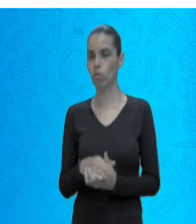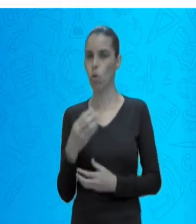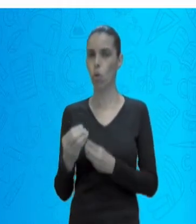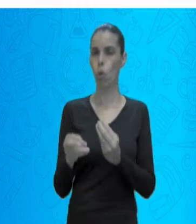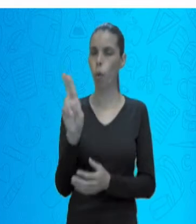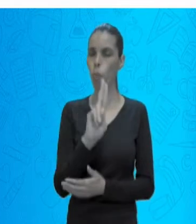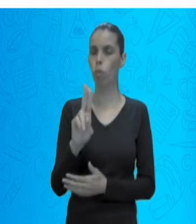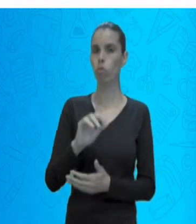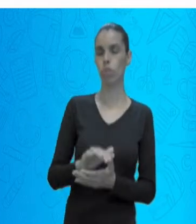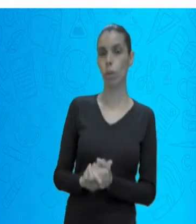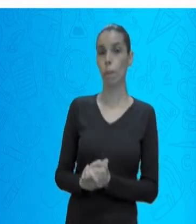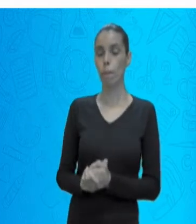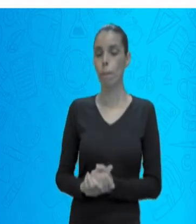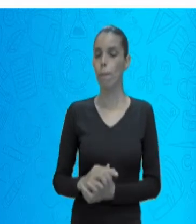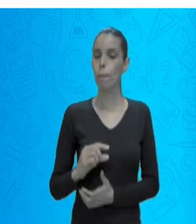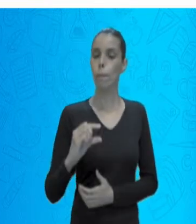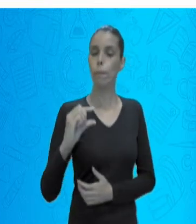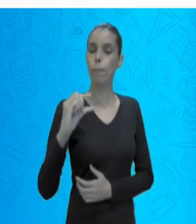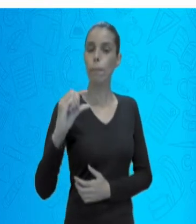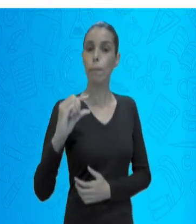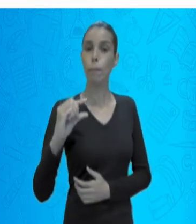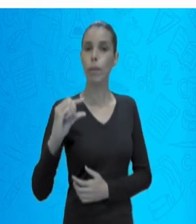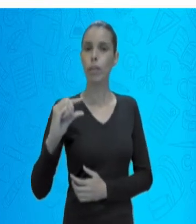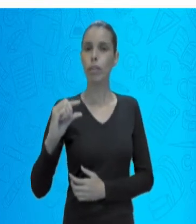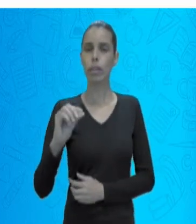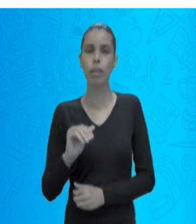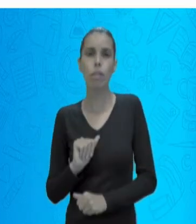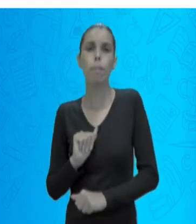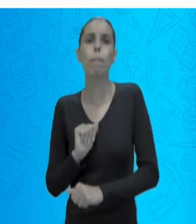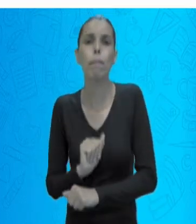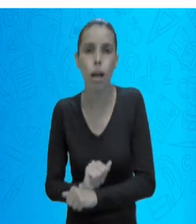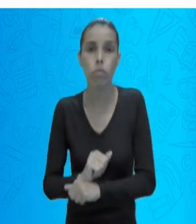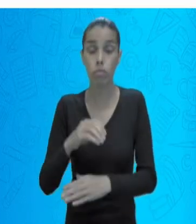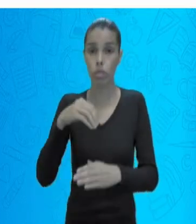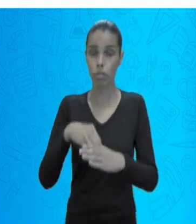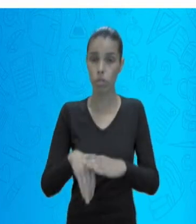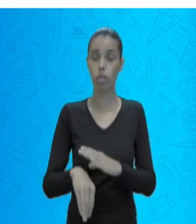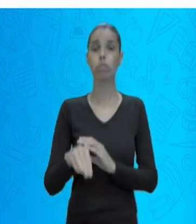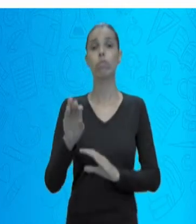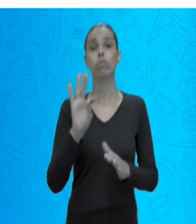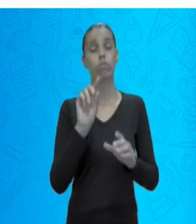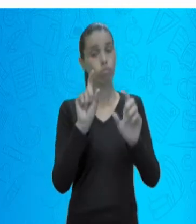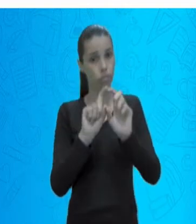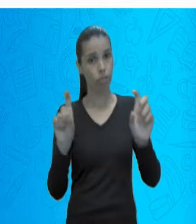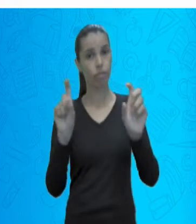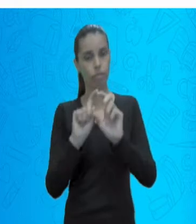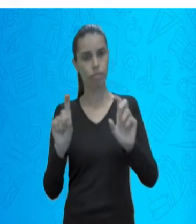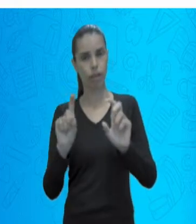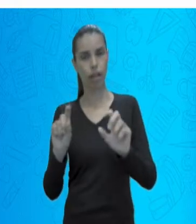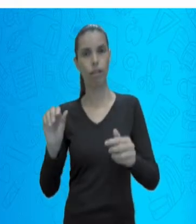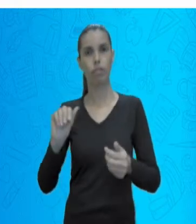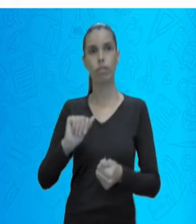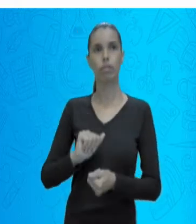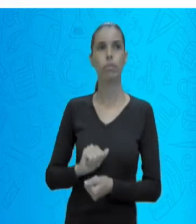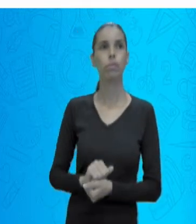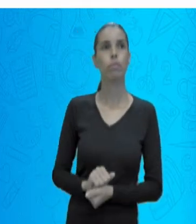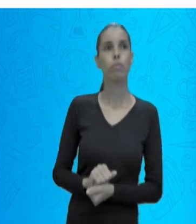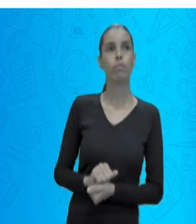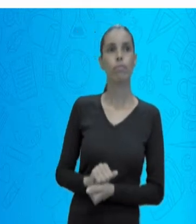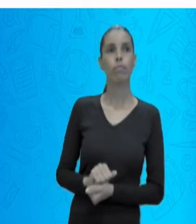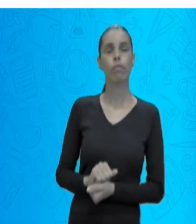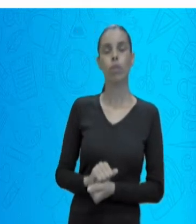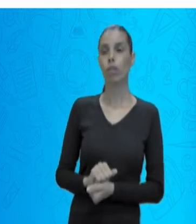pausas significativas no discurso. Discurso é o que eu estou falando, é o meu texto, é o que eu quero dizer.